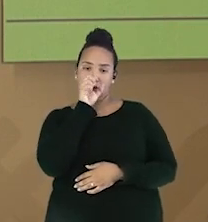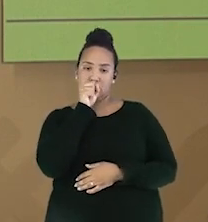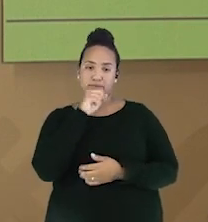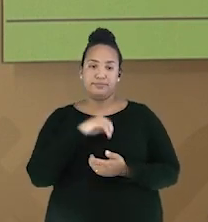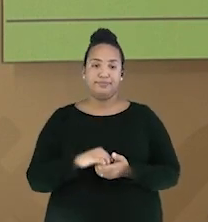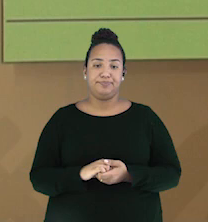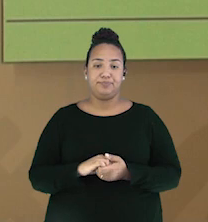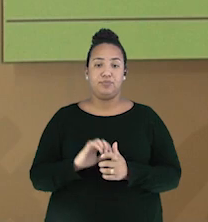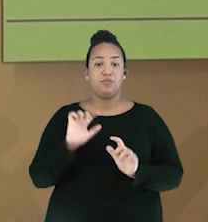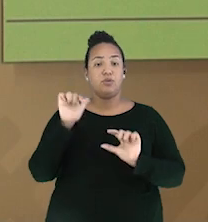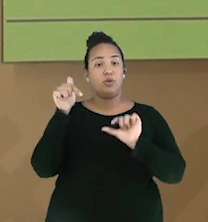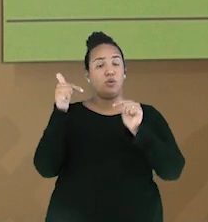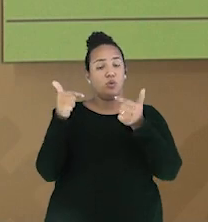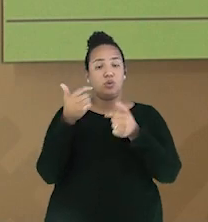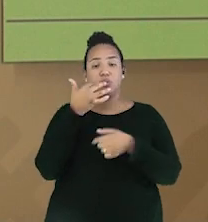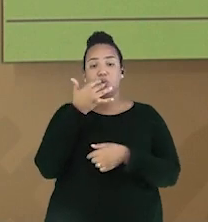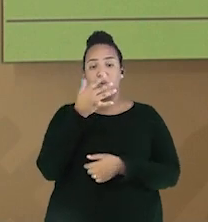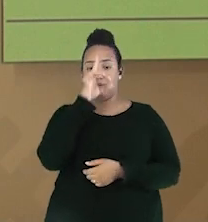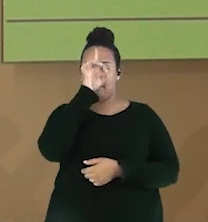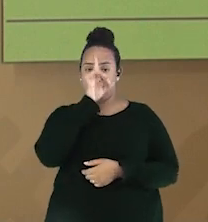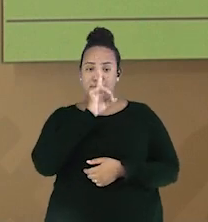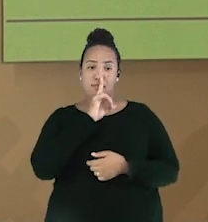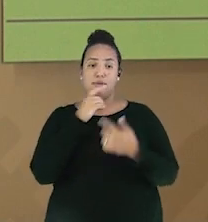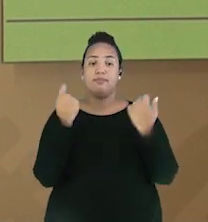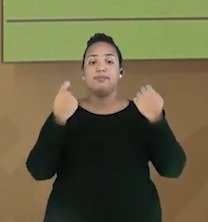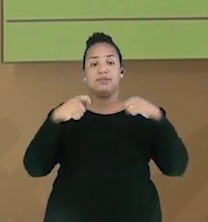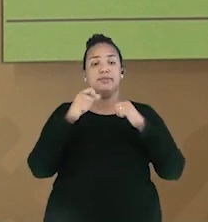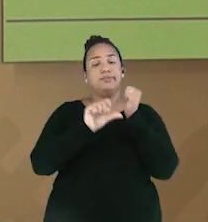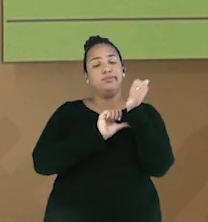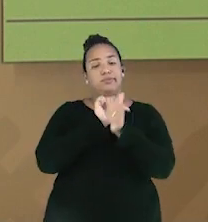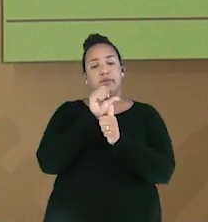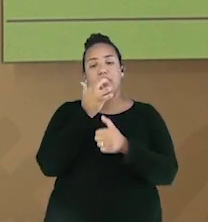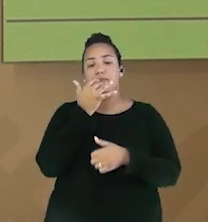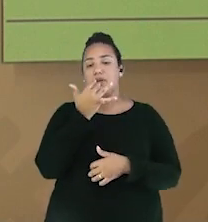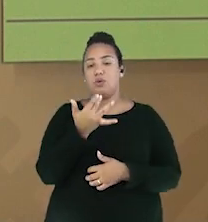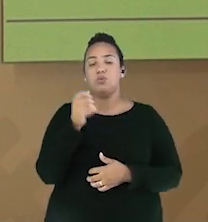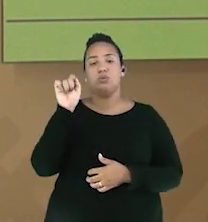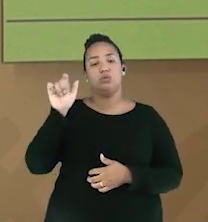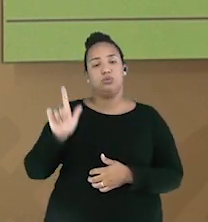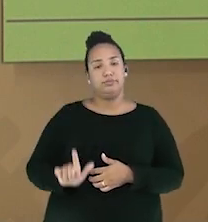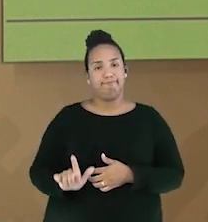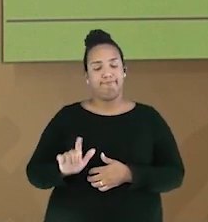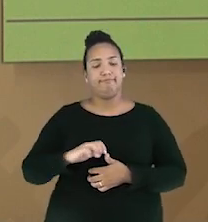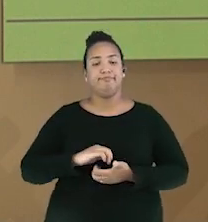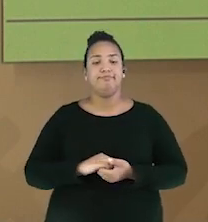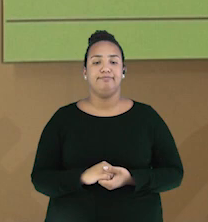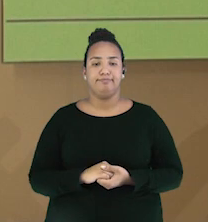outros que estão na cor amarela, deveria estar representado na cor azul.